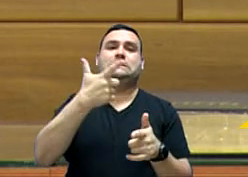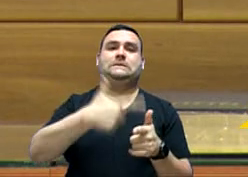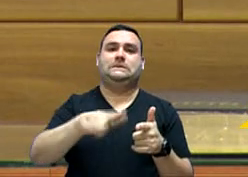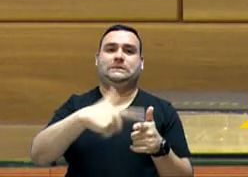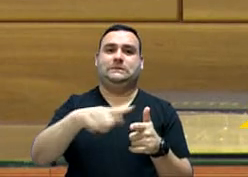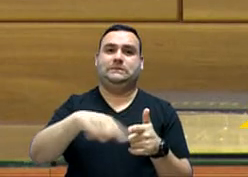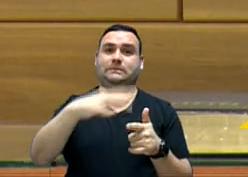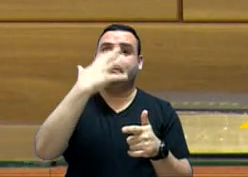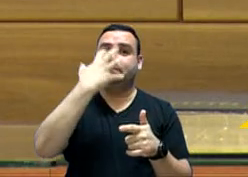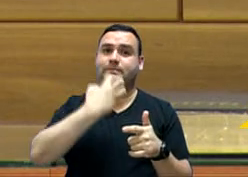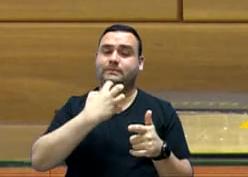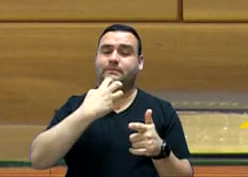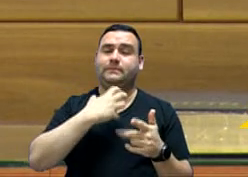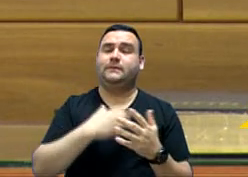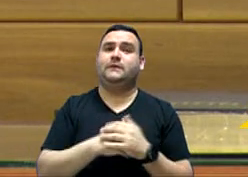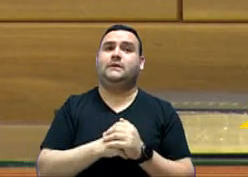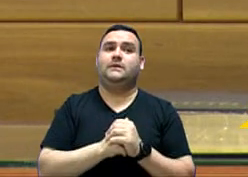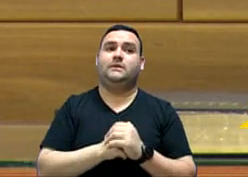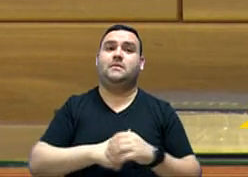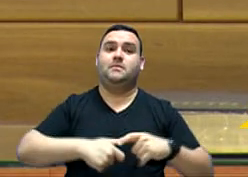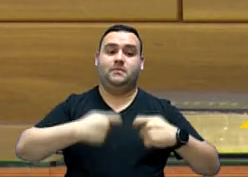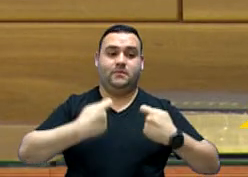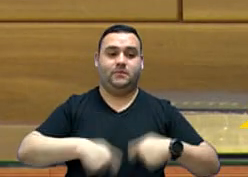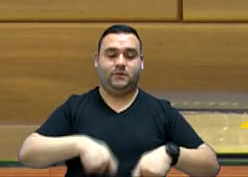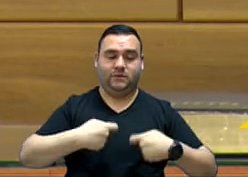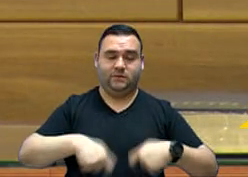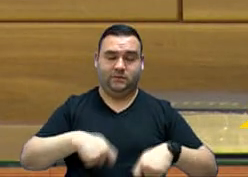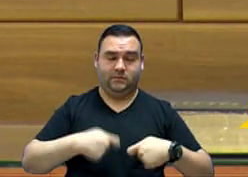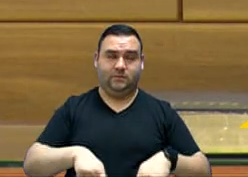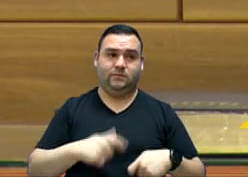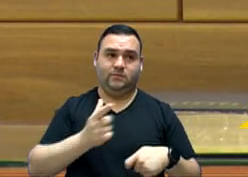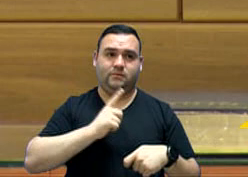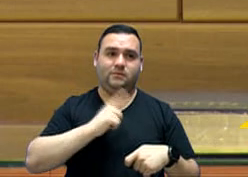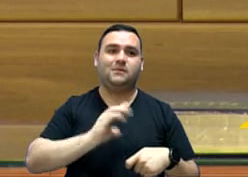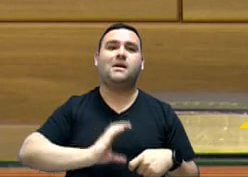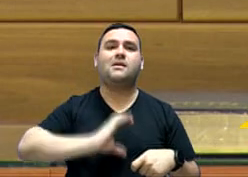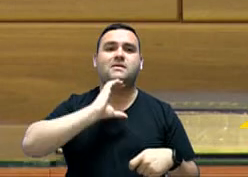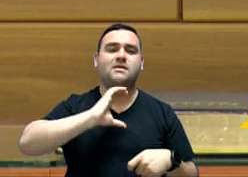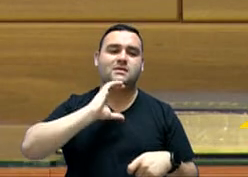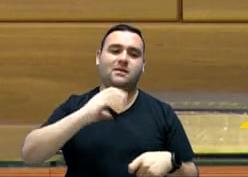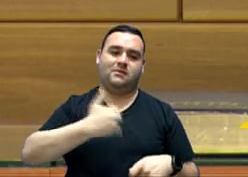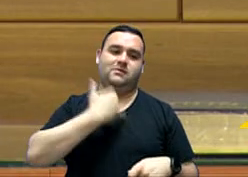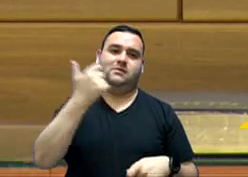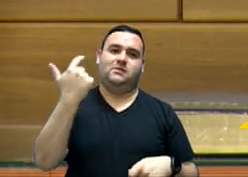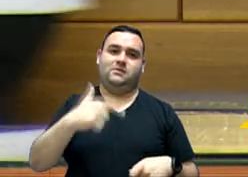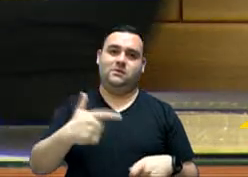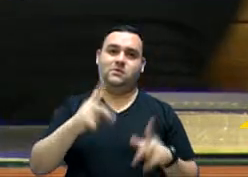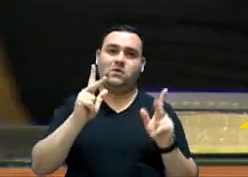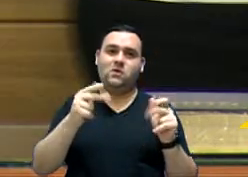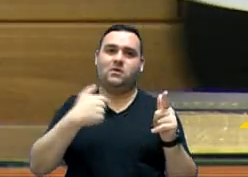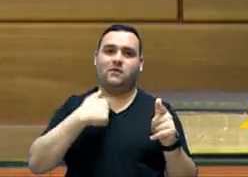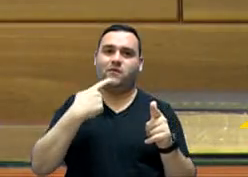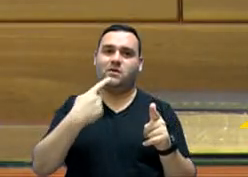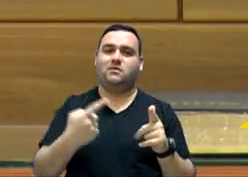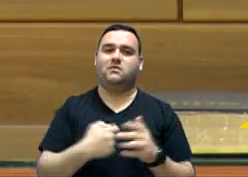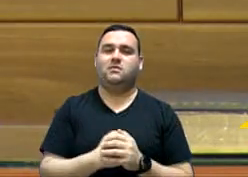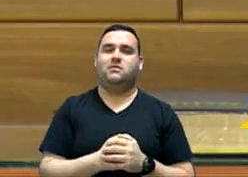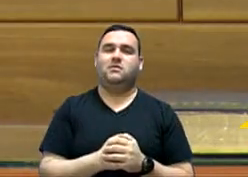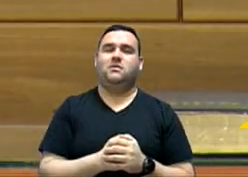problema seríssimo. Precisávamos ter aí uma creche da segunda idade, como eu tenho